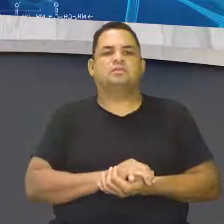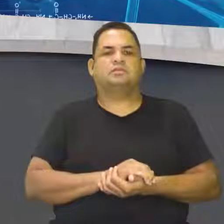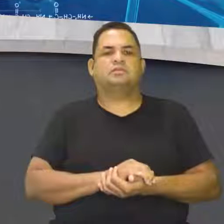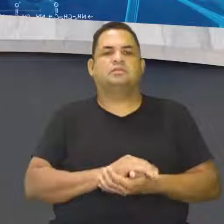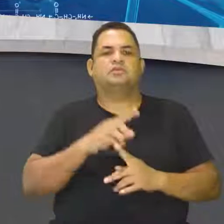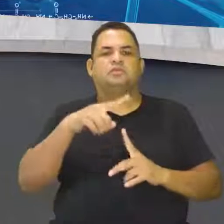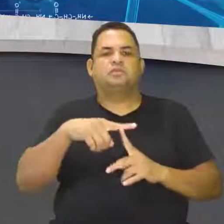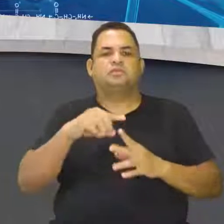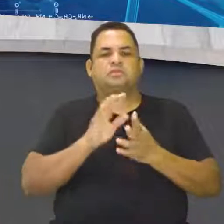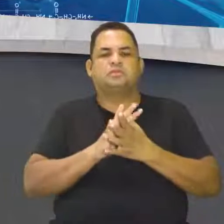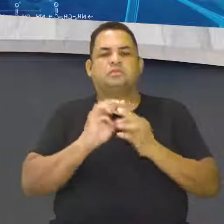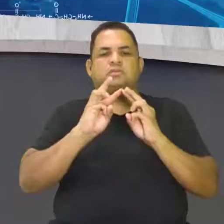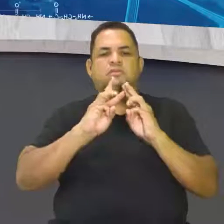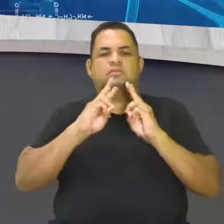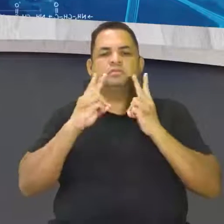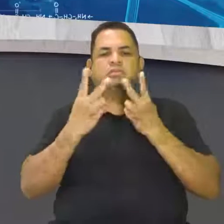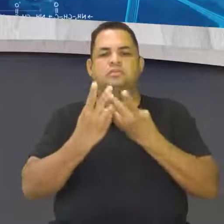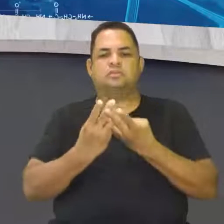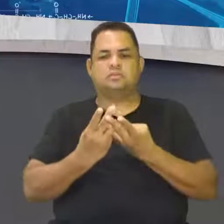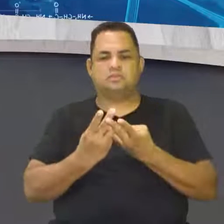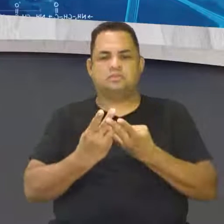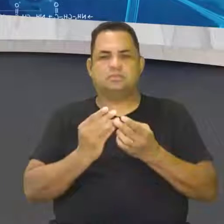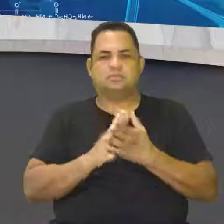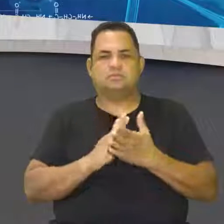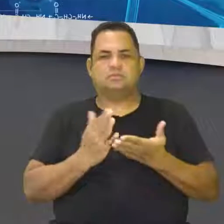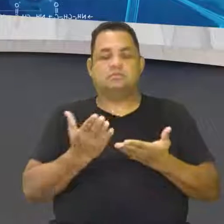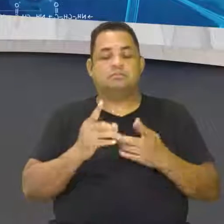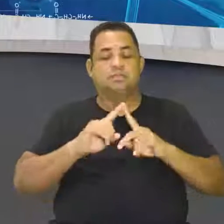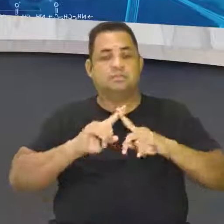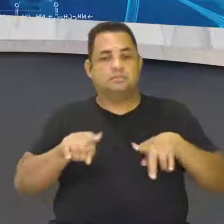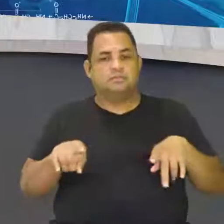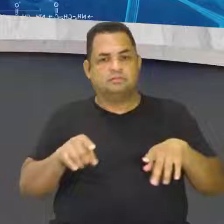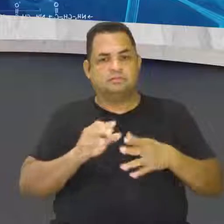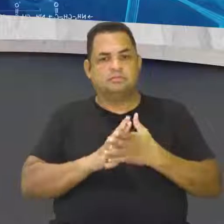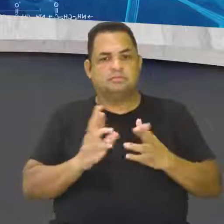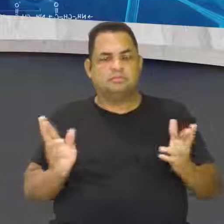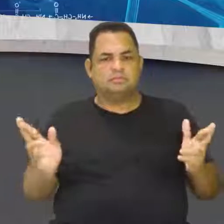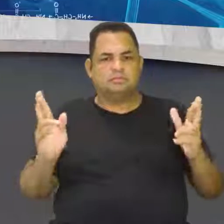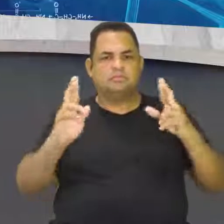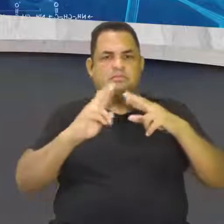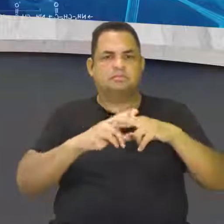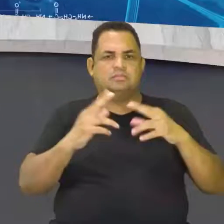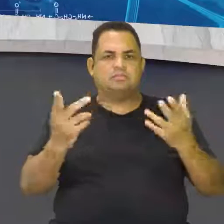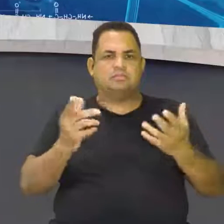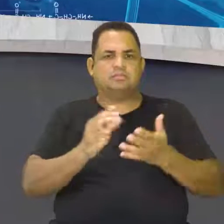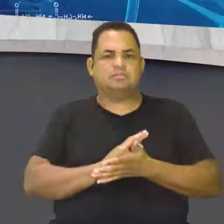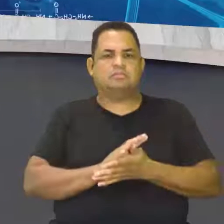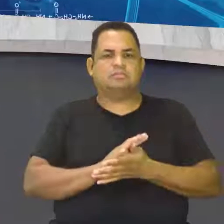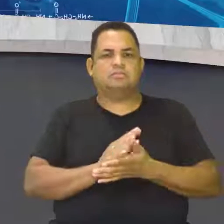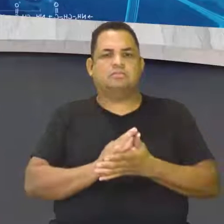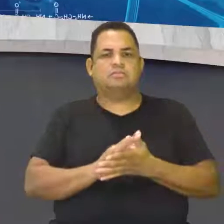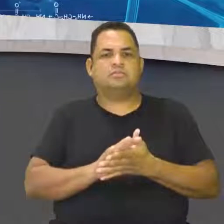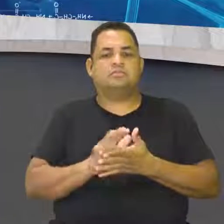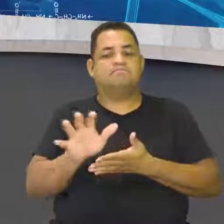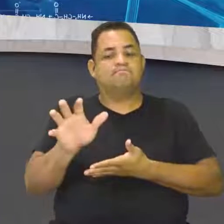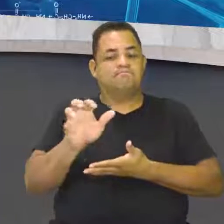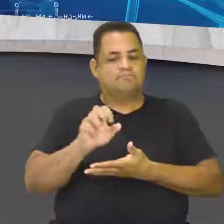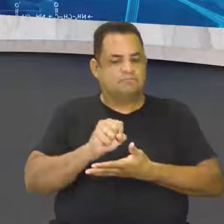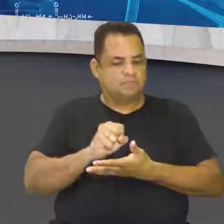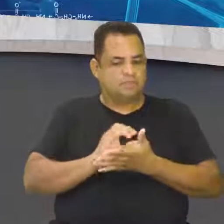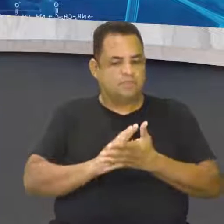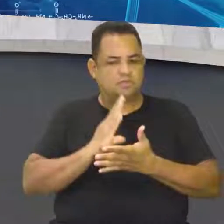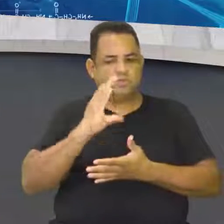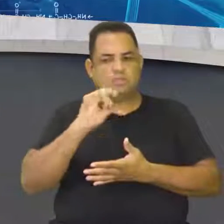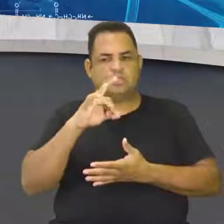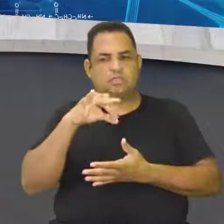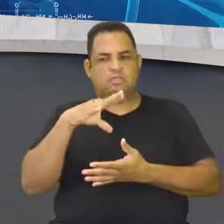um determinado tipo de matéria. Então, no entanto, essa reação aí está dizendo que você vai pegar o